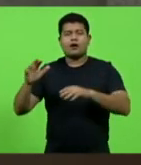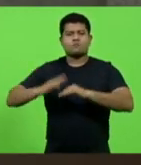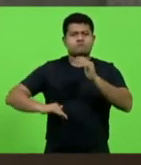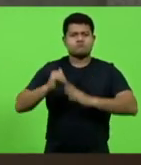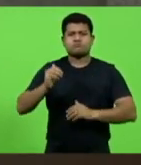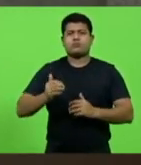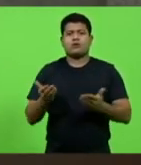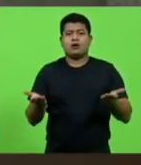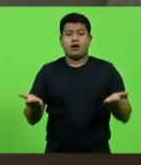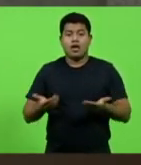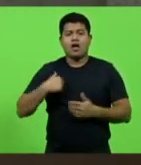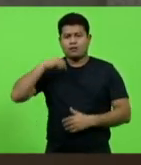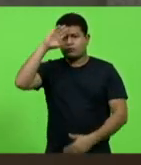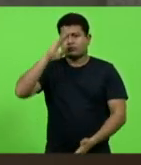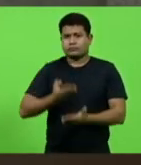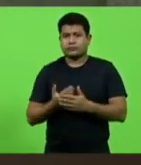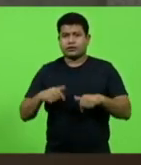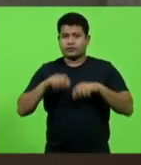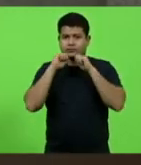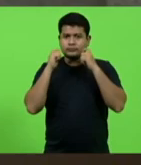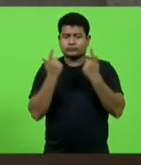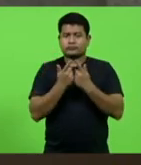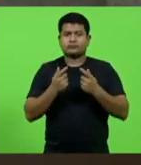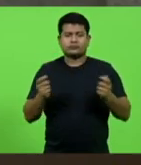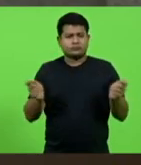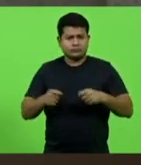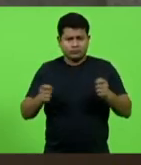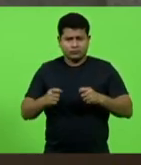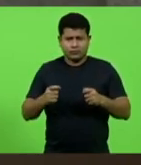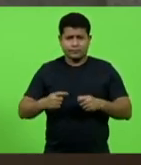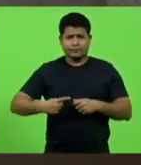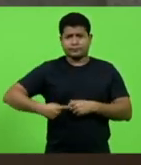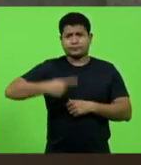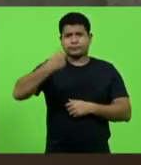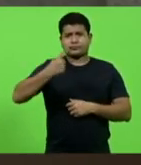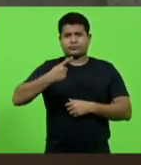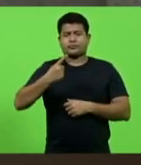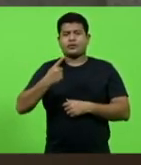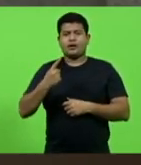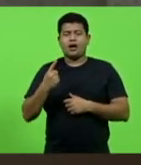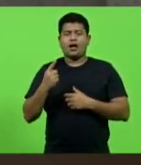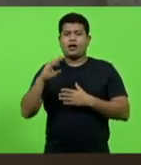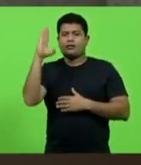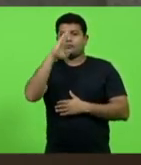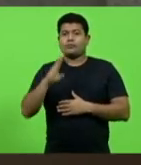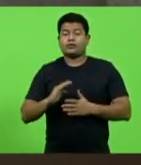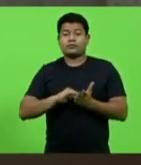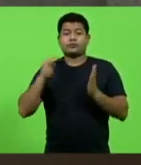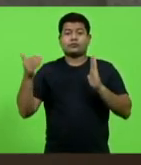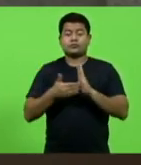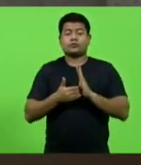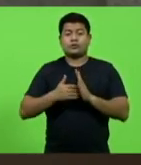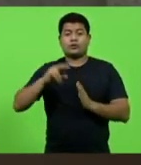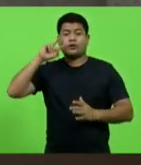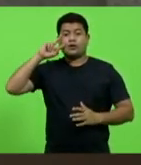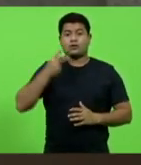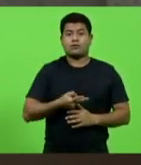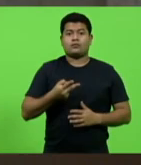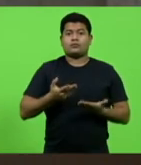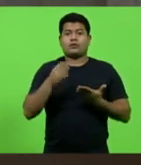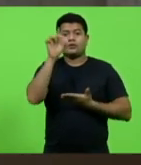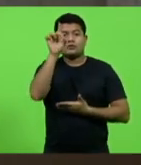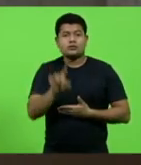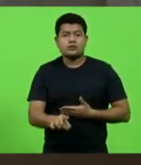essa casa, ela pode ser pioneira no Brasil em relação ao reconhecimento desse direito. Esse direito